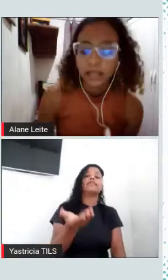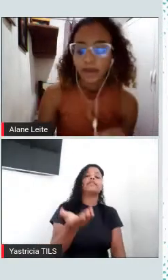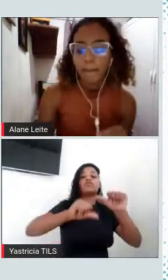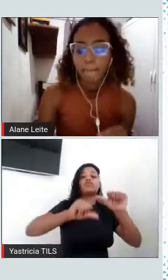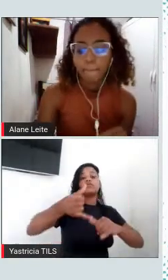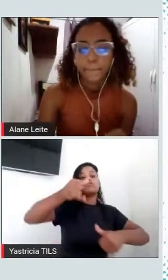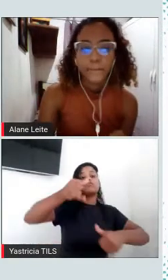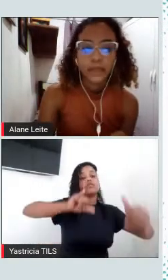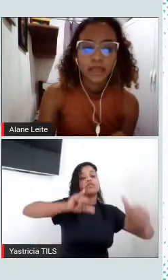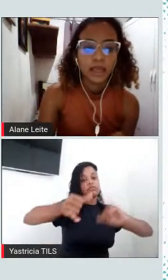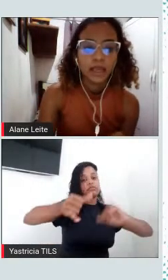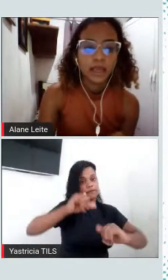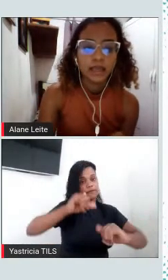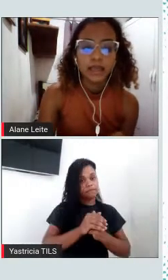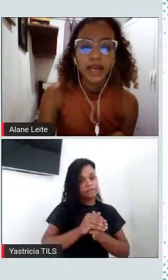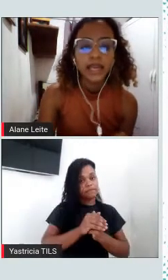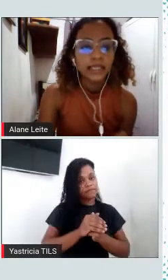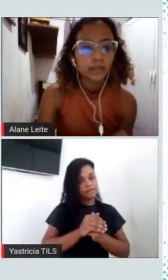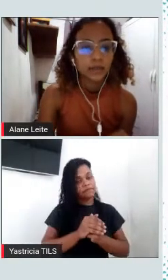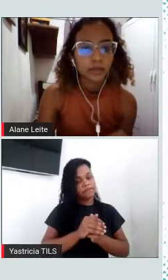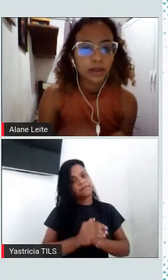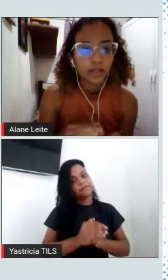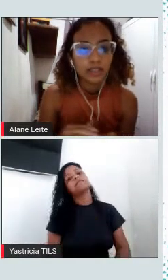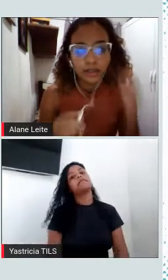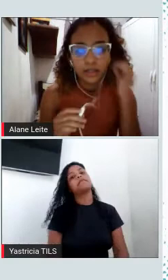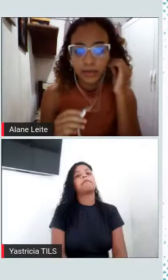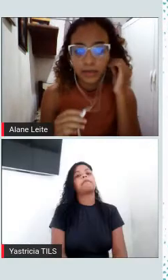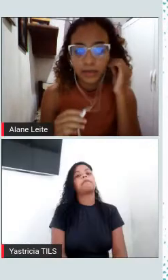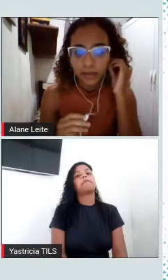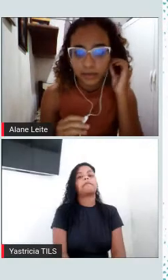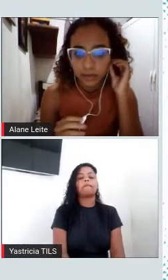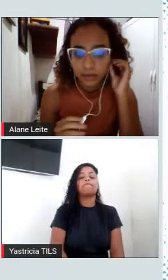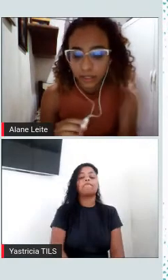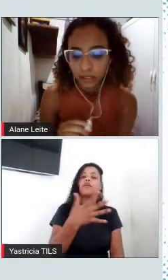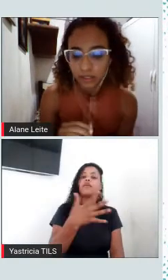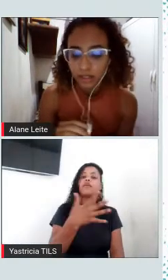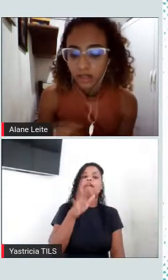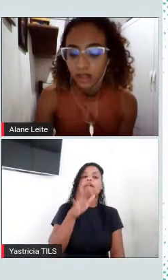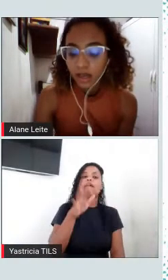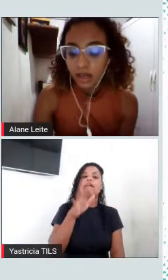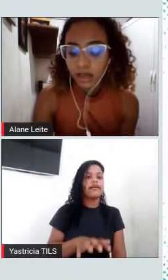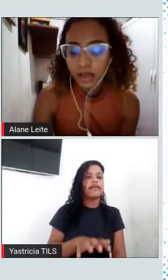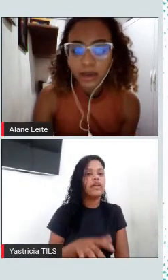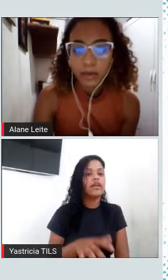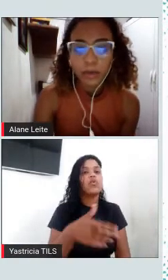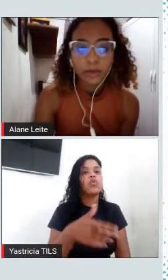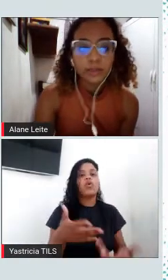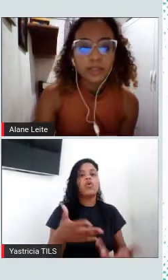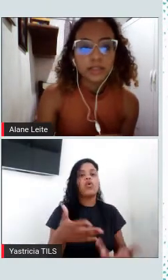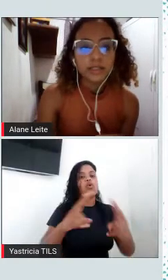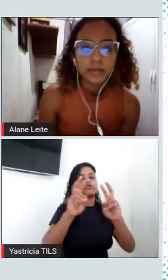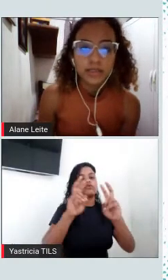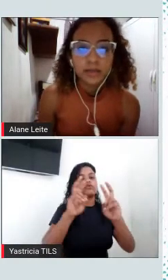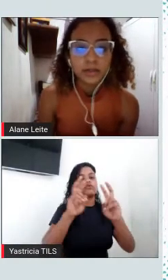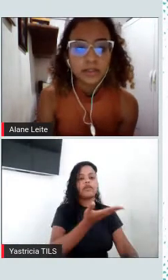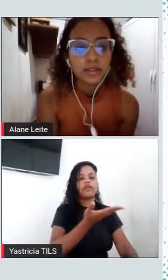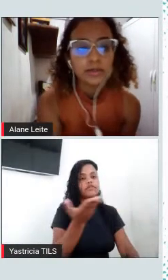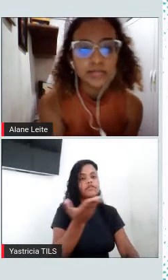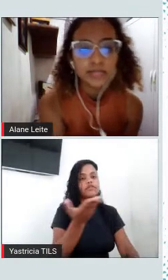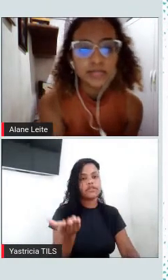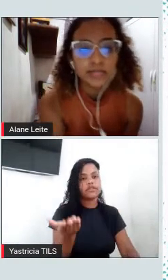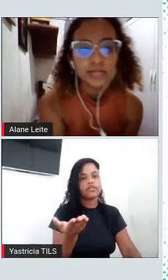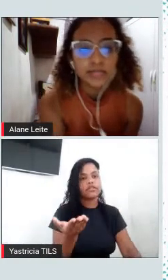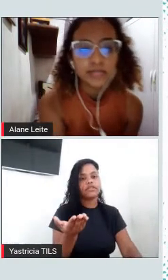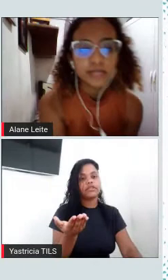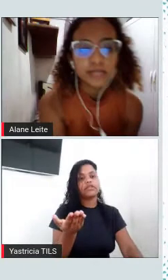transformação química. E é isso, pessoal. Isso era o que eu tinha para trazer para vocês hoje, mas eu também trouxe